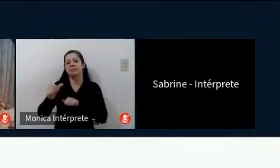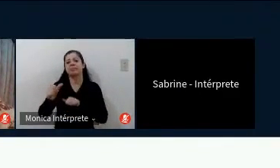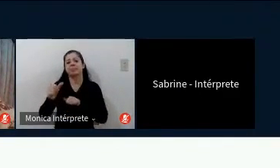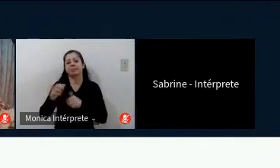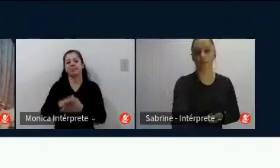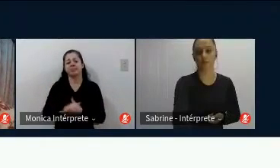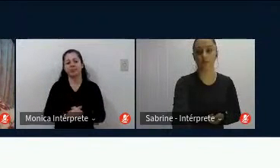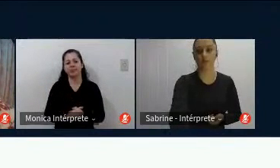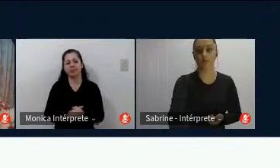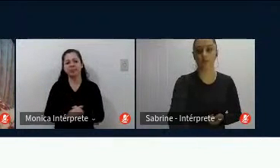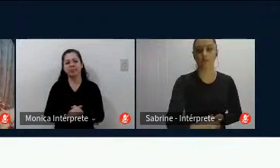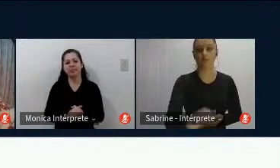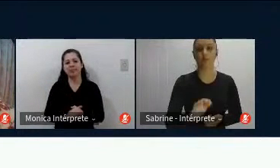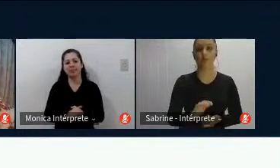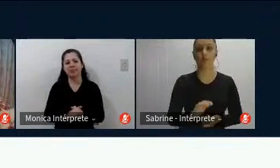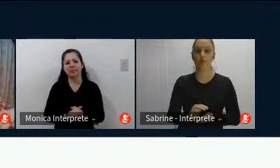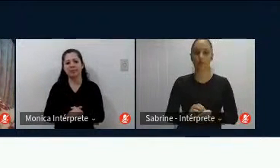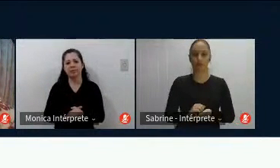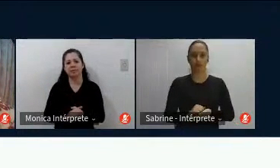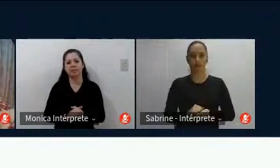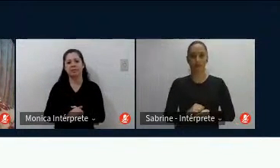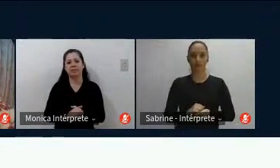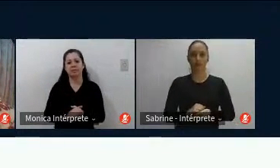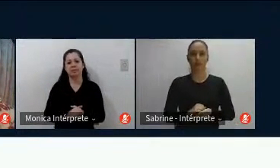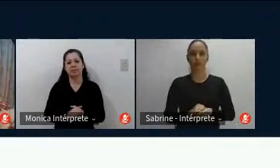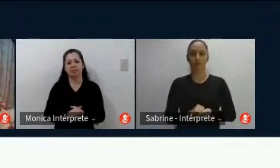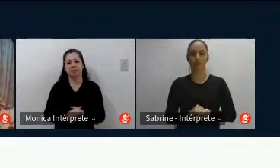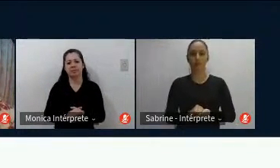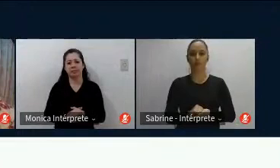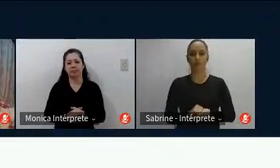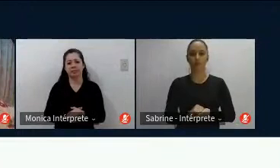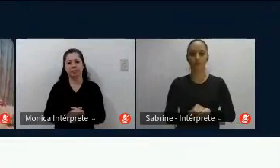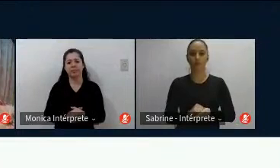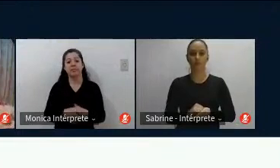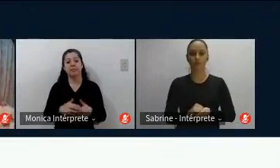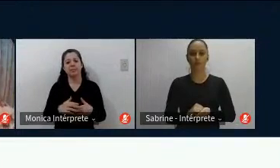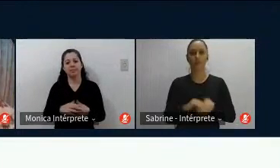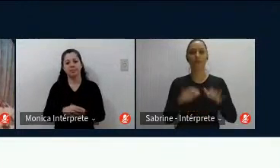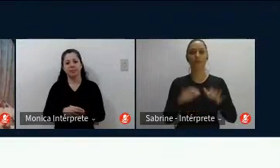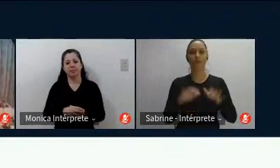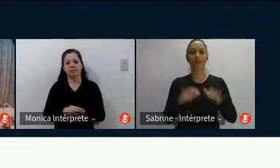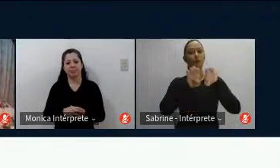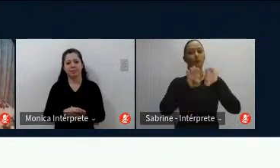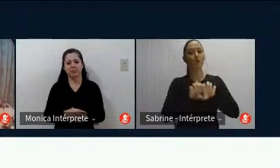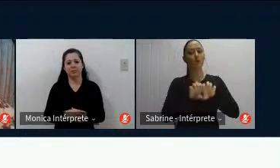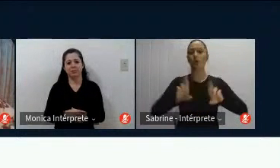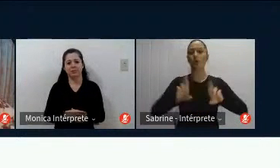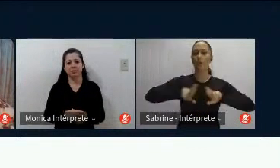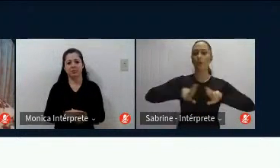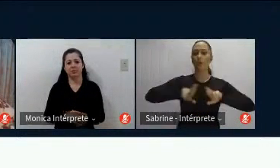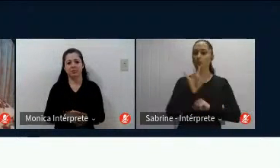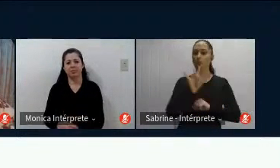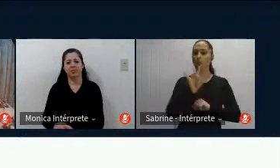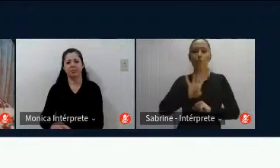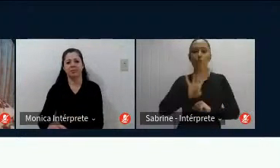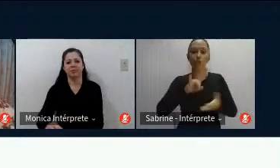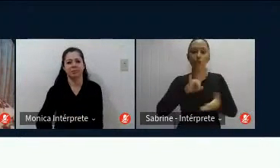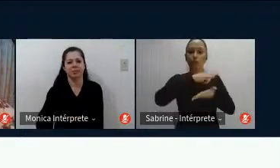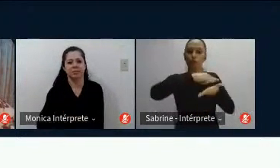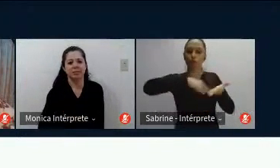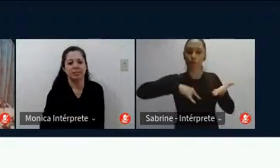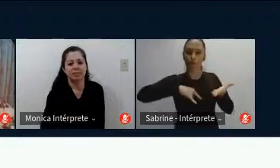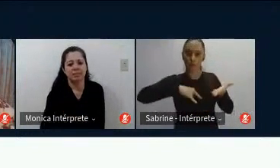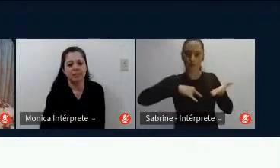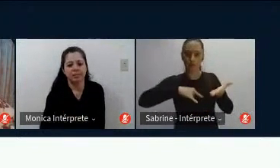para rever essas normativas, essas estruturas. Né, e estruturas não só normativas, mas também, né, nós vamos precisar de